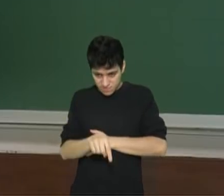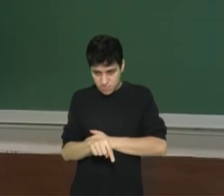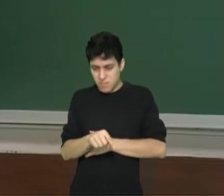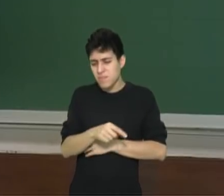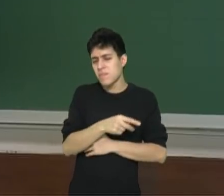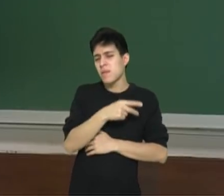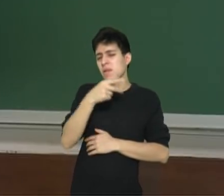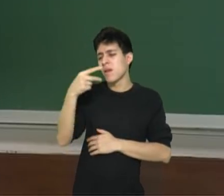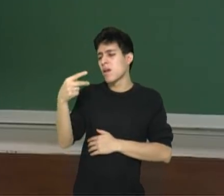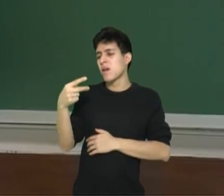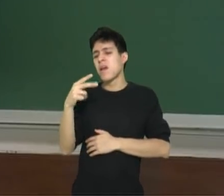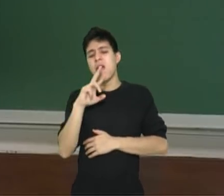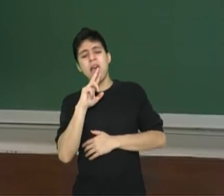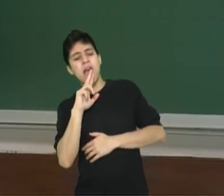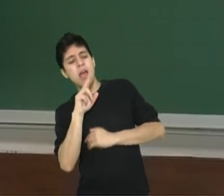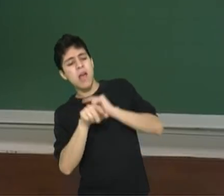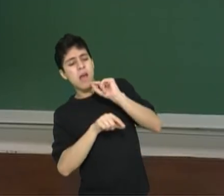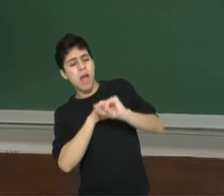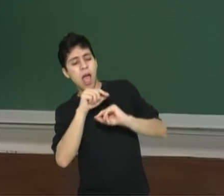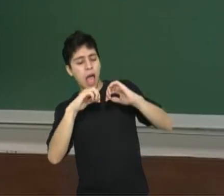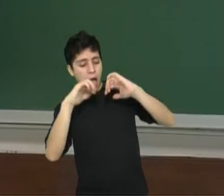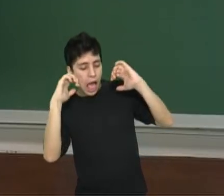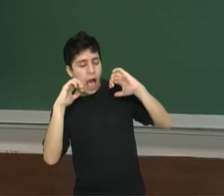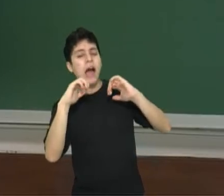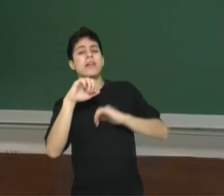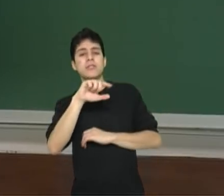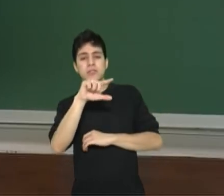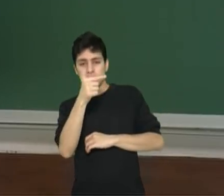25 por 12, o resultado é